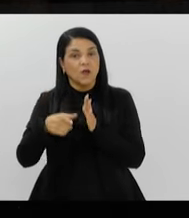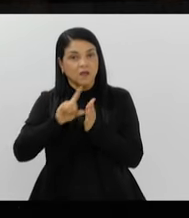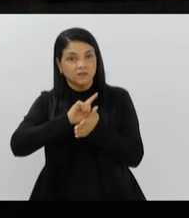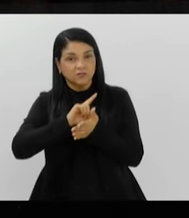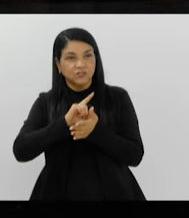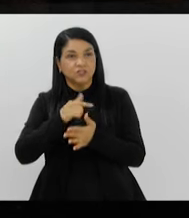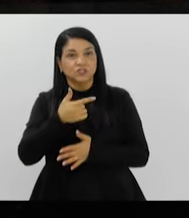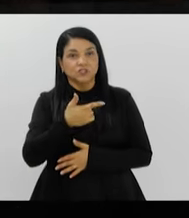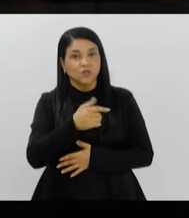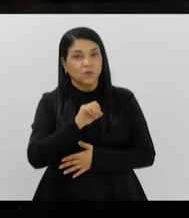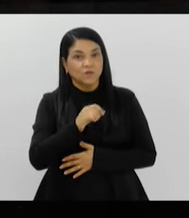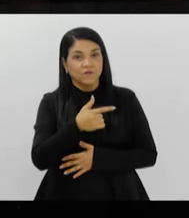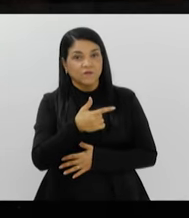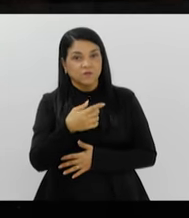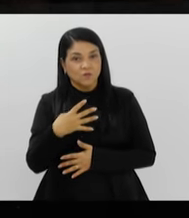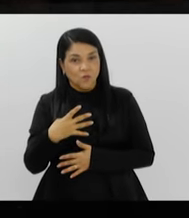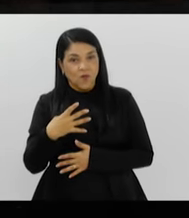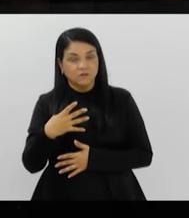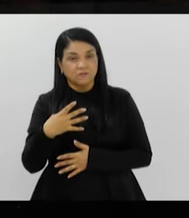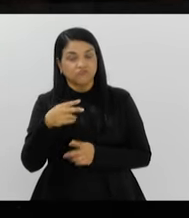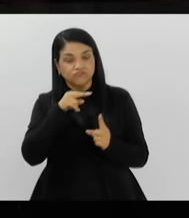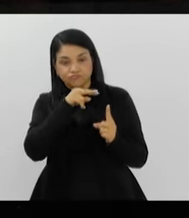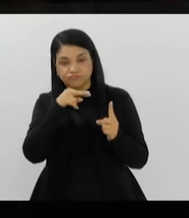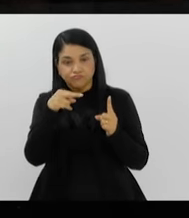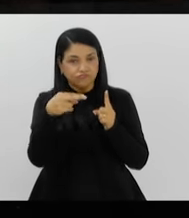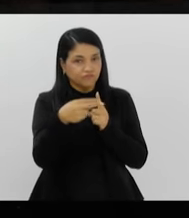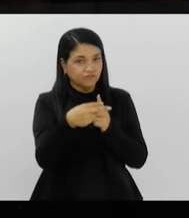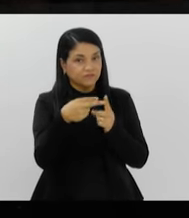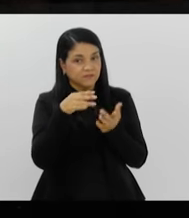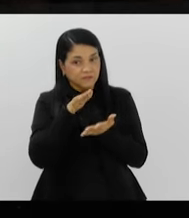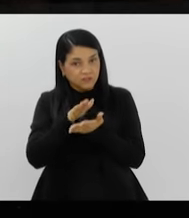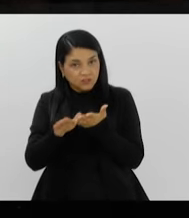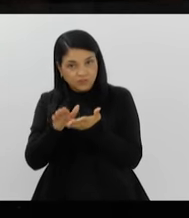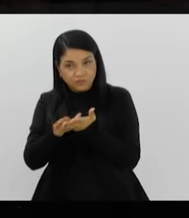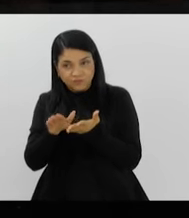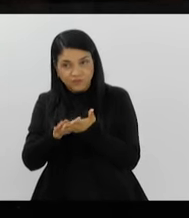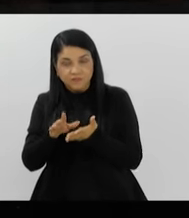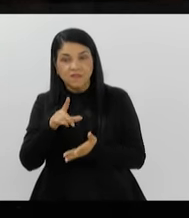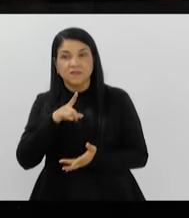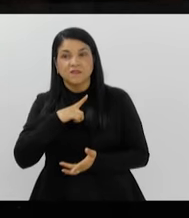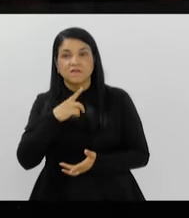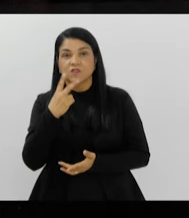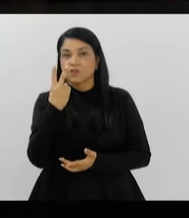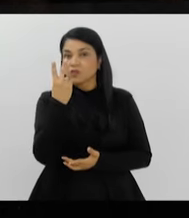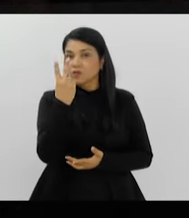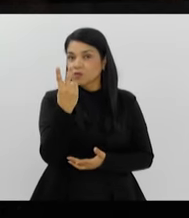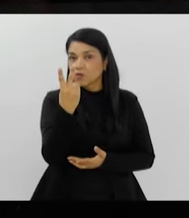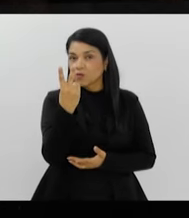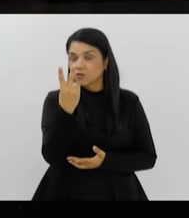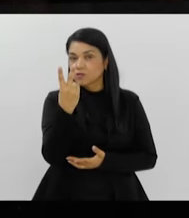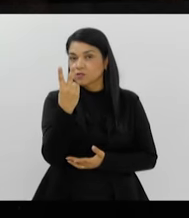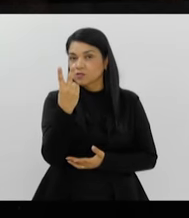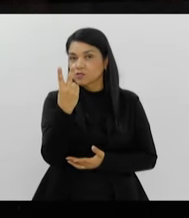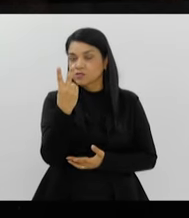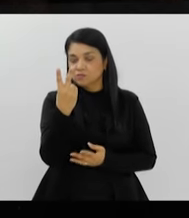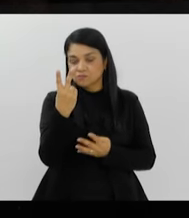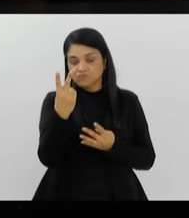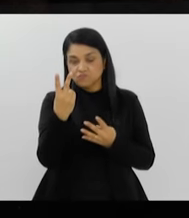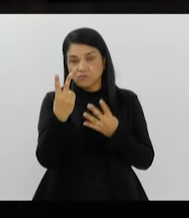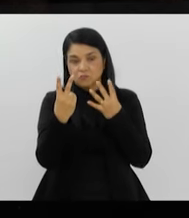24, sob o ponto de vista de execução das despesas, só teve dois